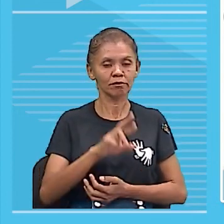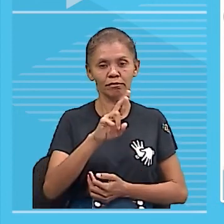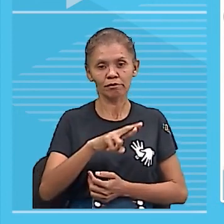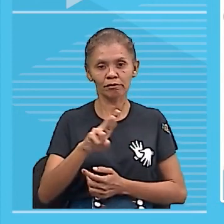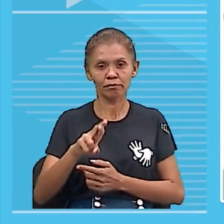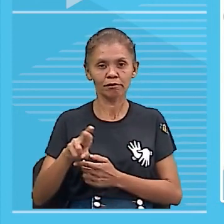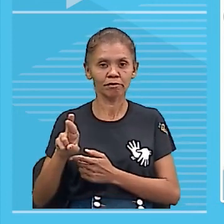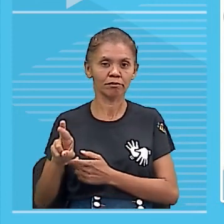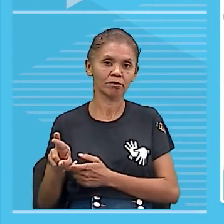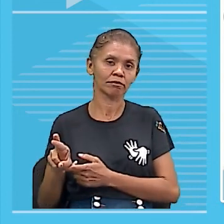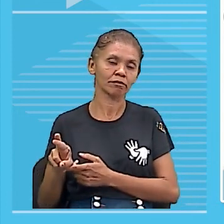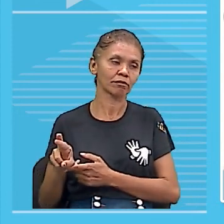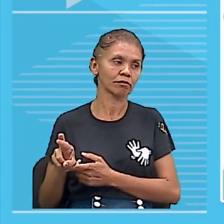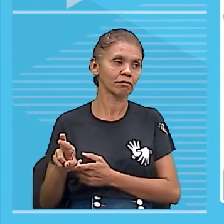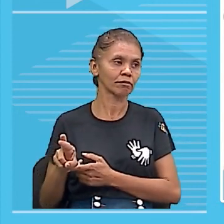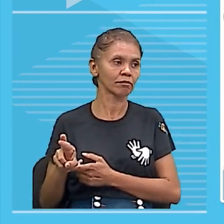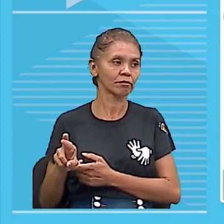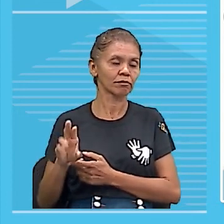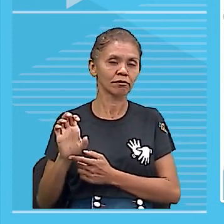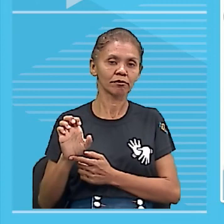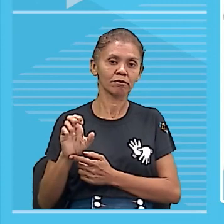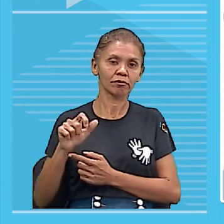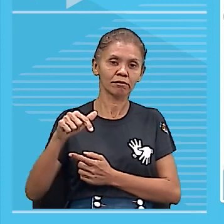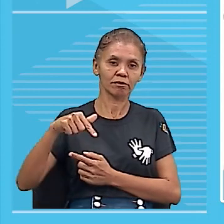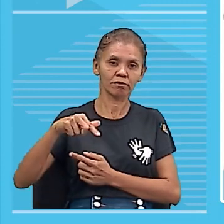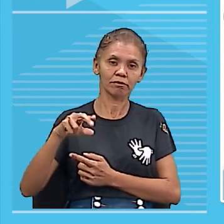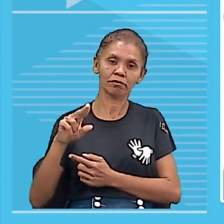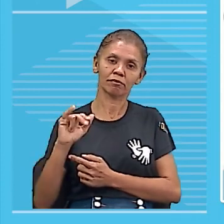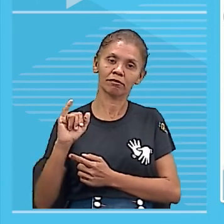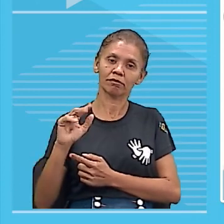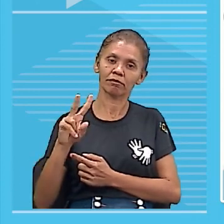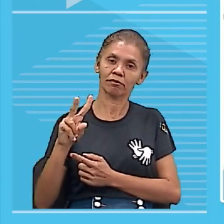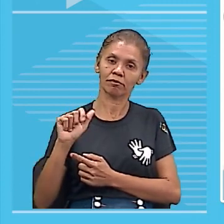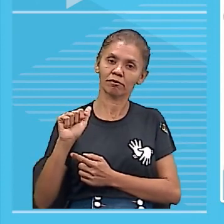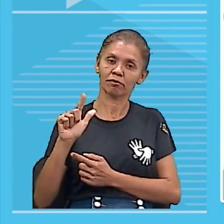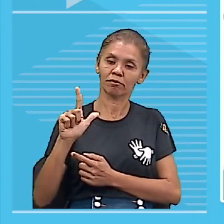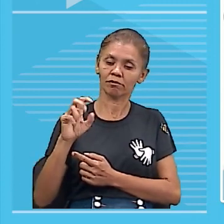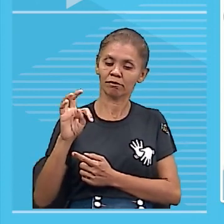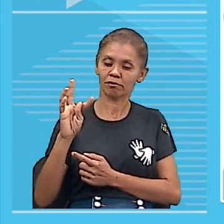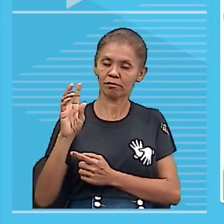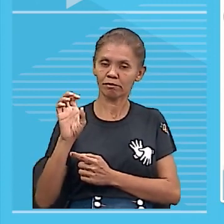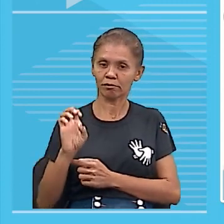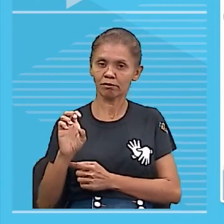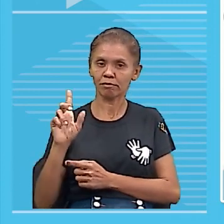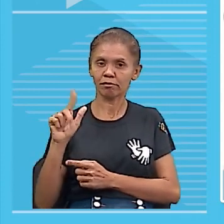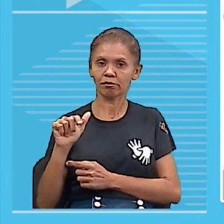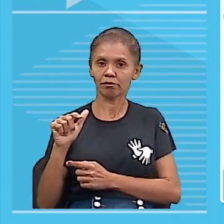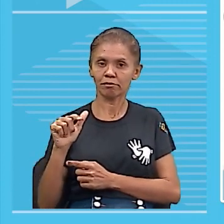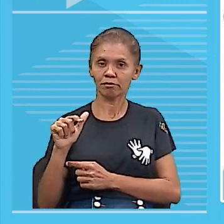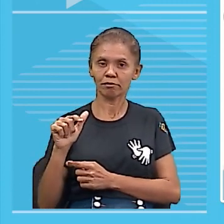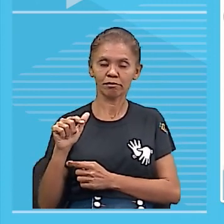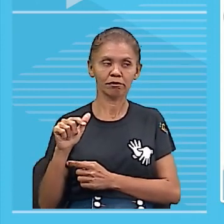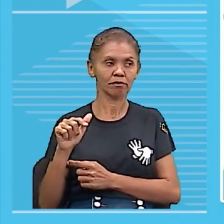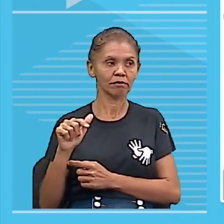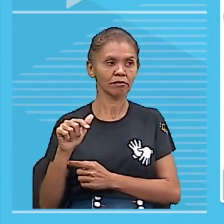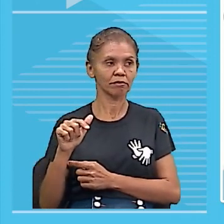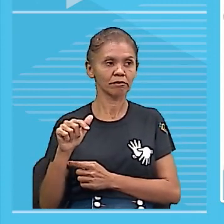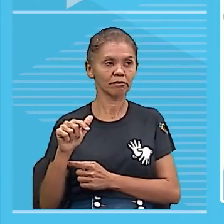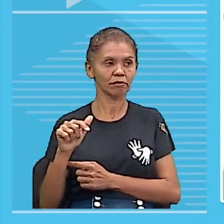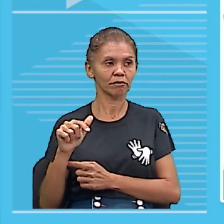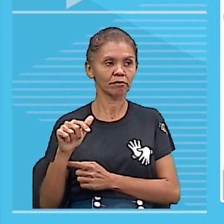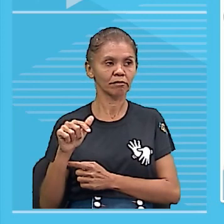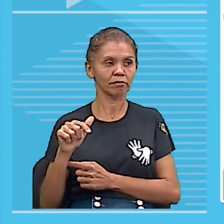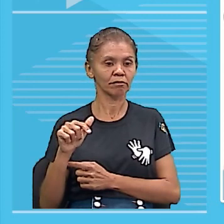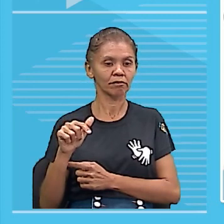resistência equivalente e ela vai ser menor do que a